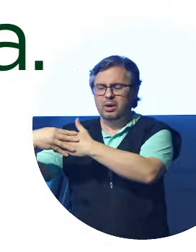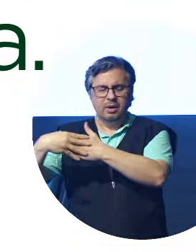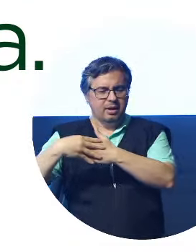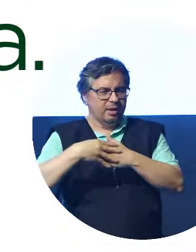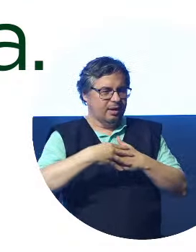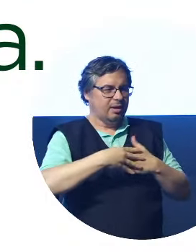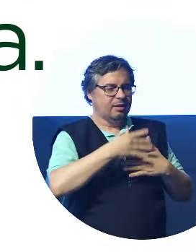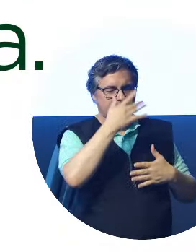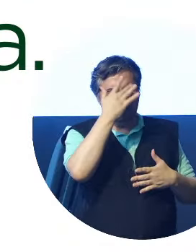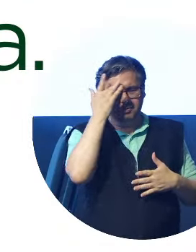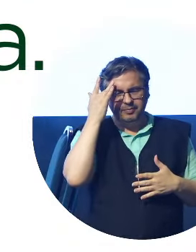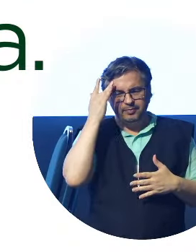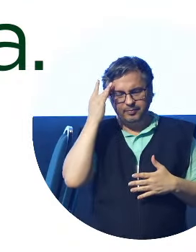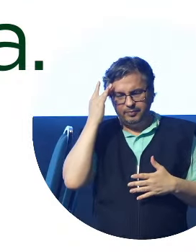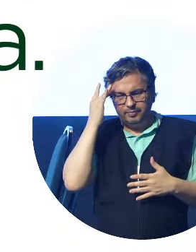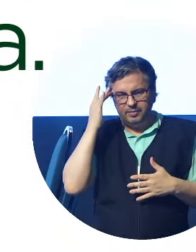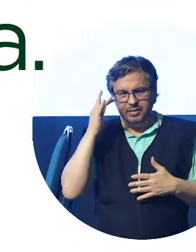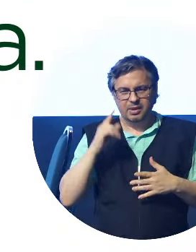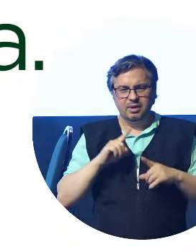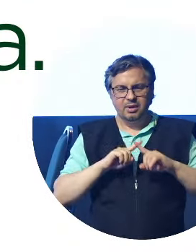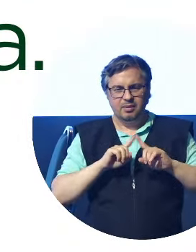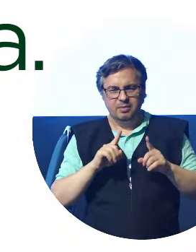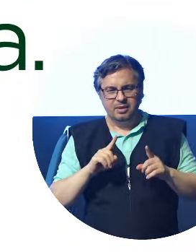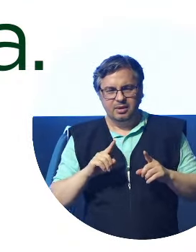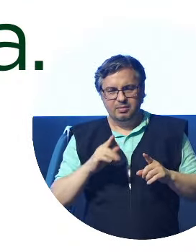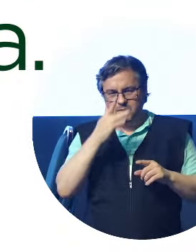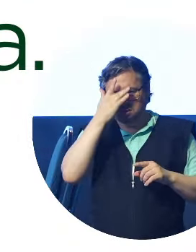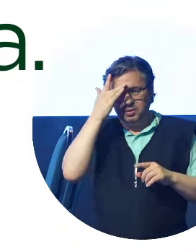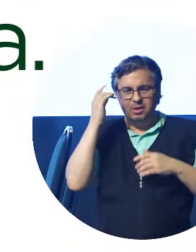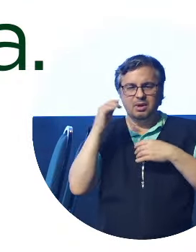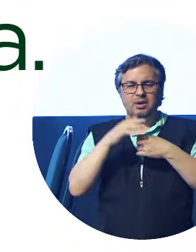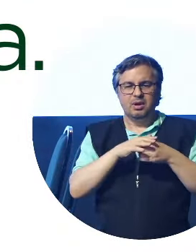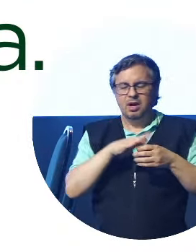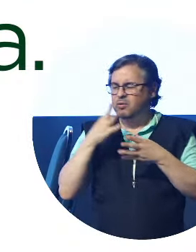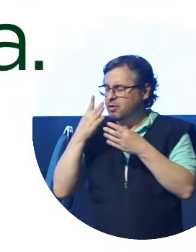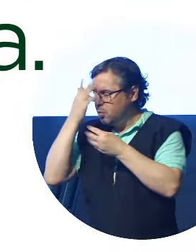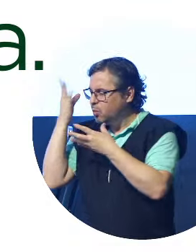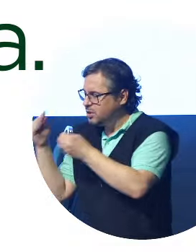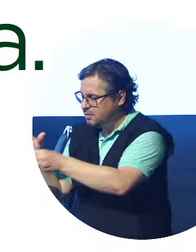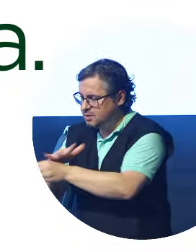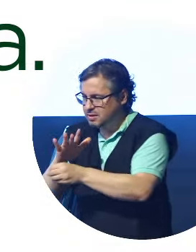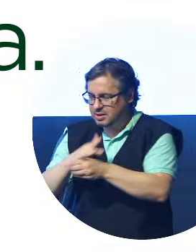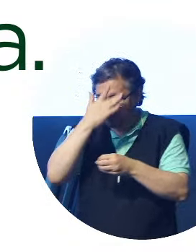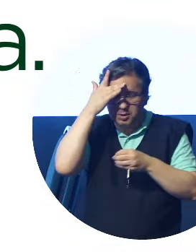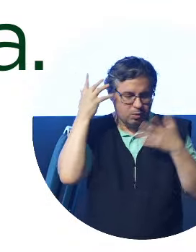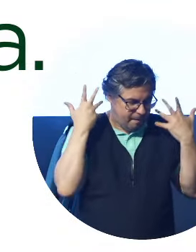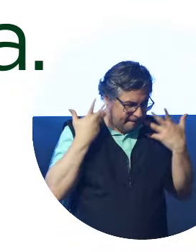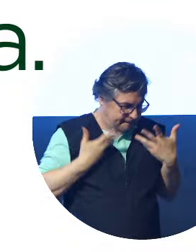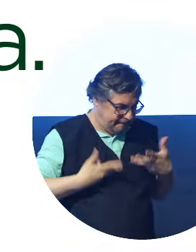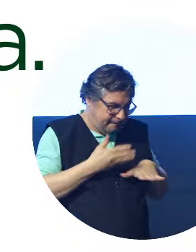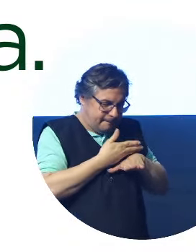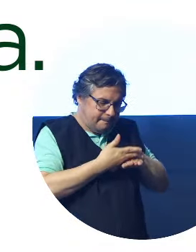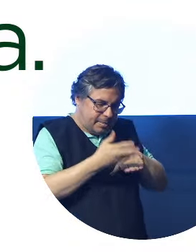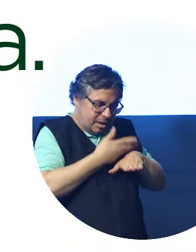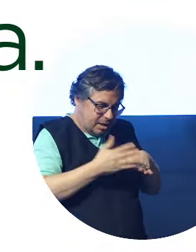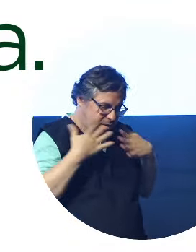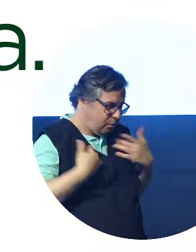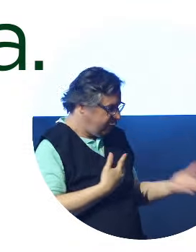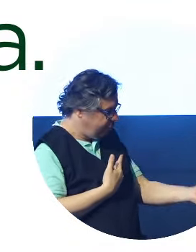pessoa senta, igual essa cena. E no meu sonho, essa pessoa de branco apareceu e disse: